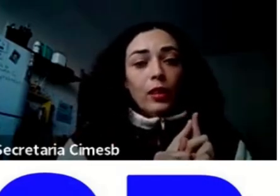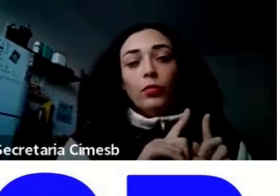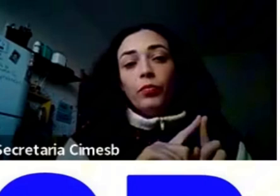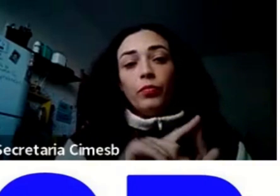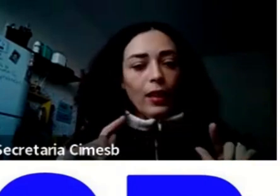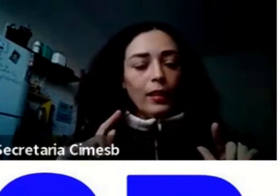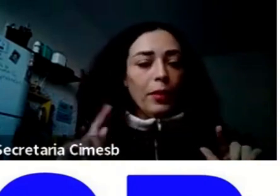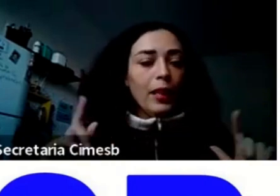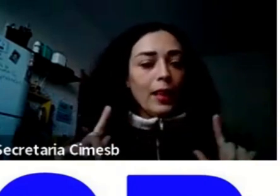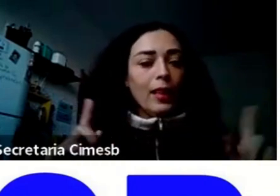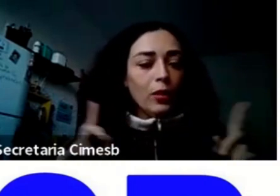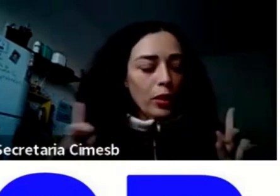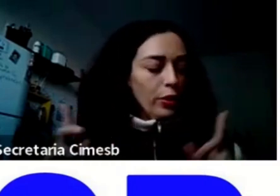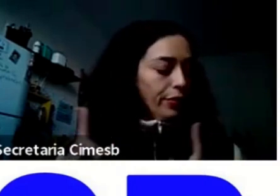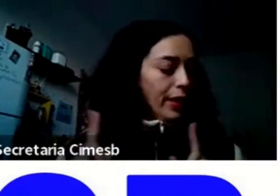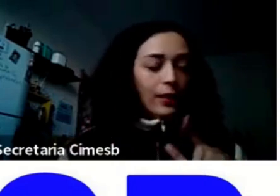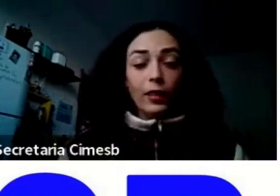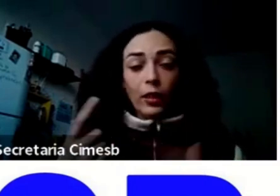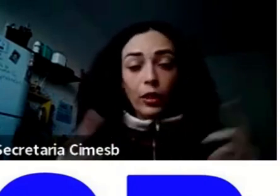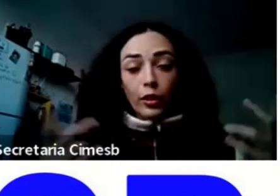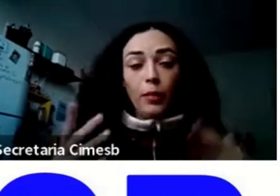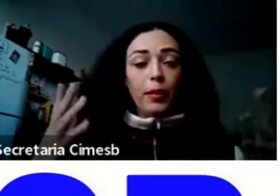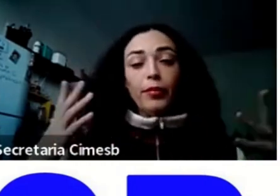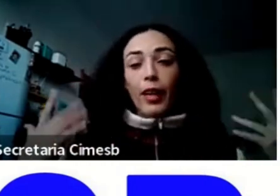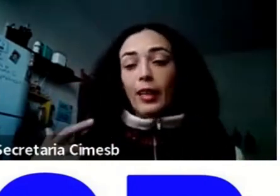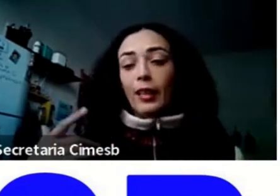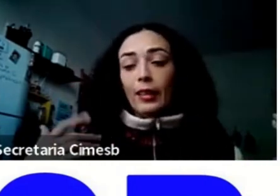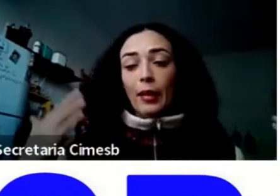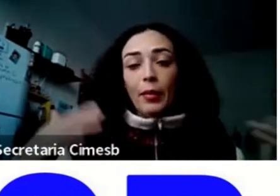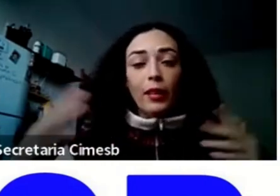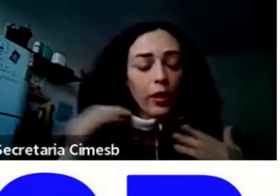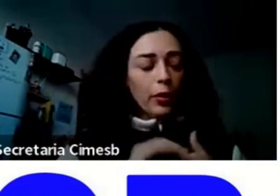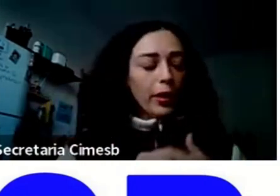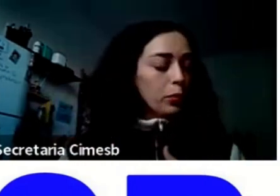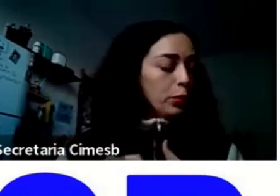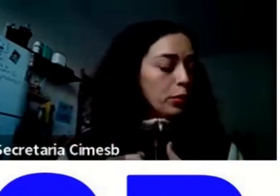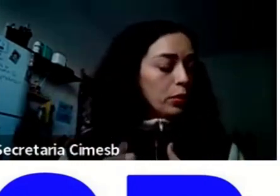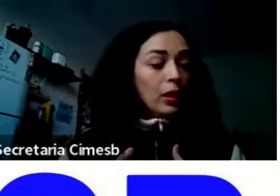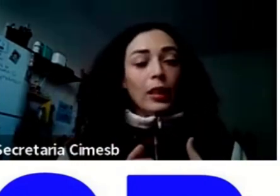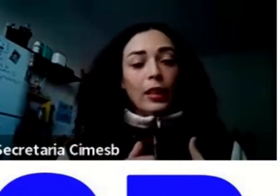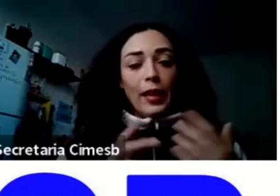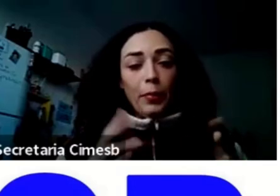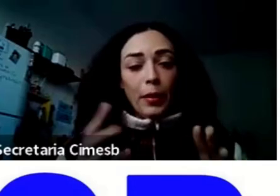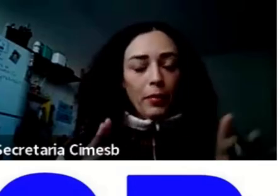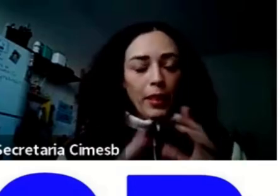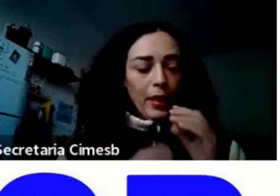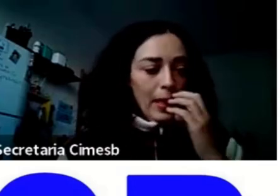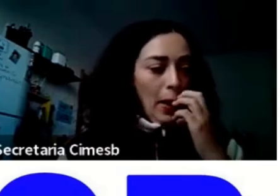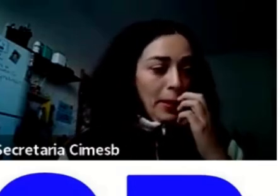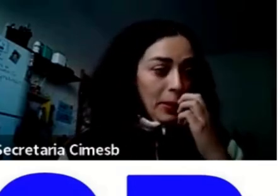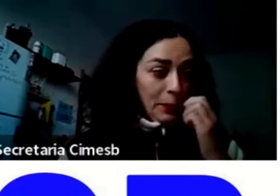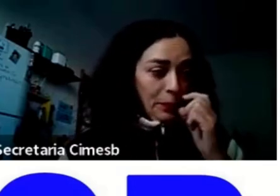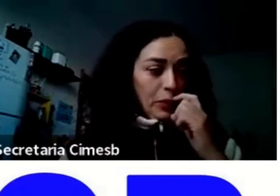da audição. Ela também tem as suas diferenças que a gente também vai lembrar no decorrer do curso. E aí eu preparo